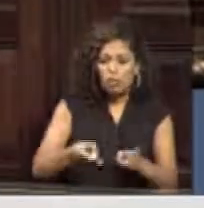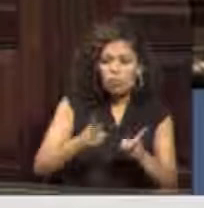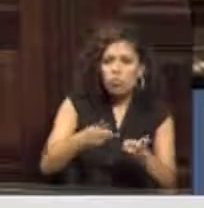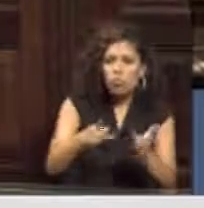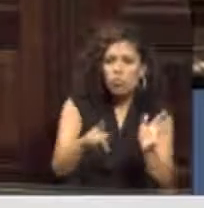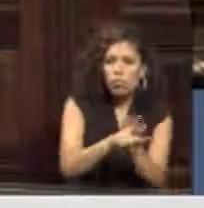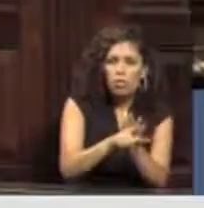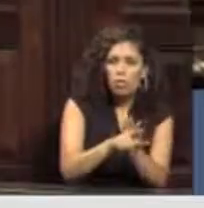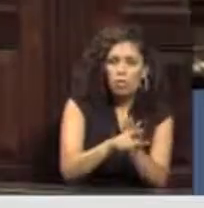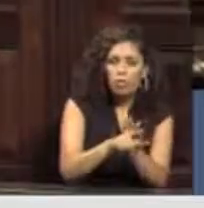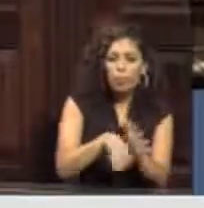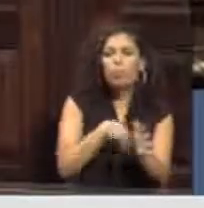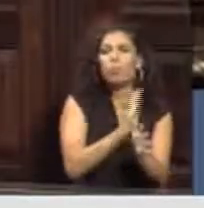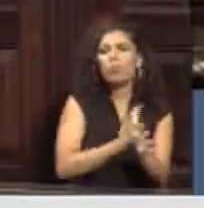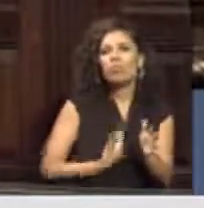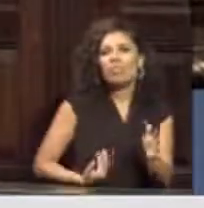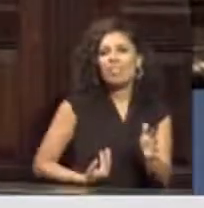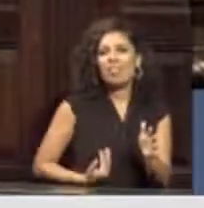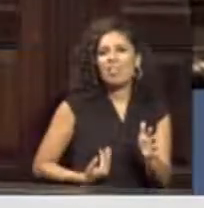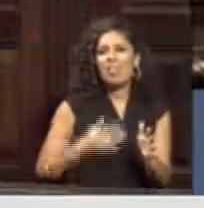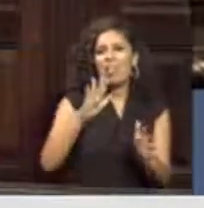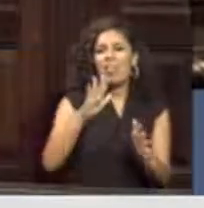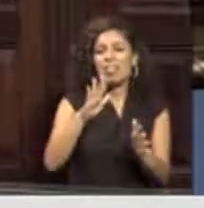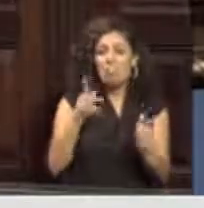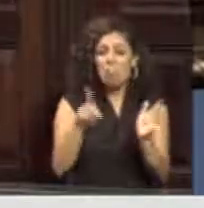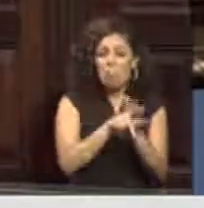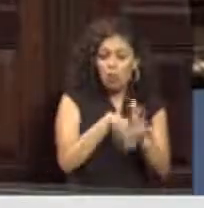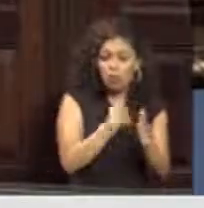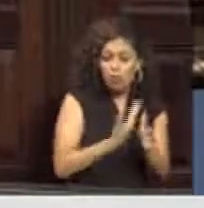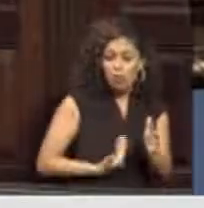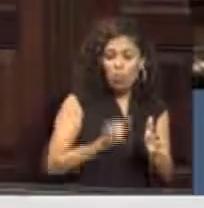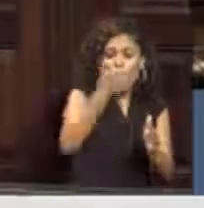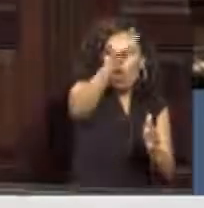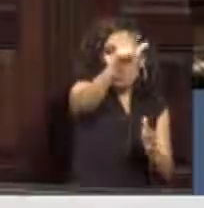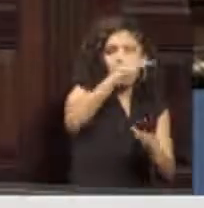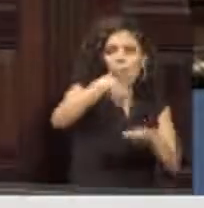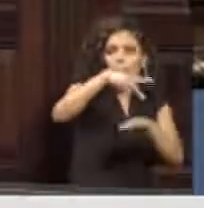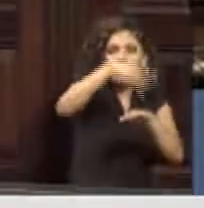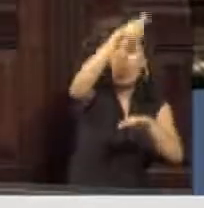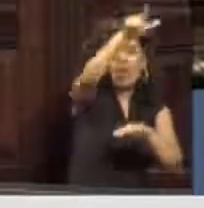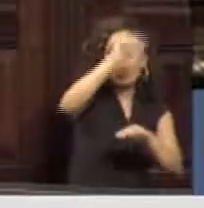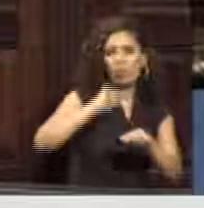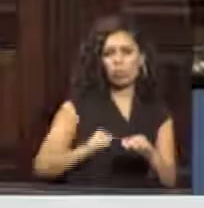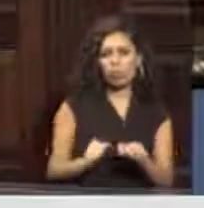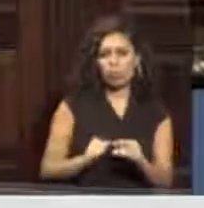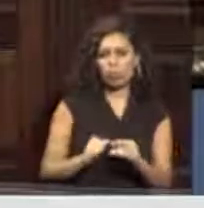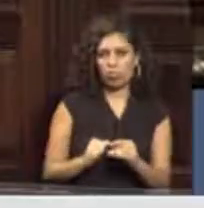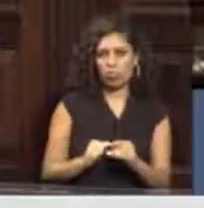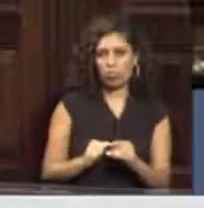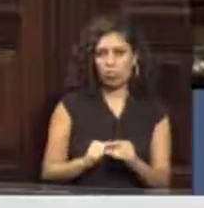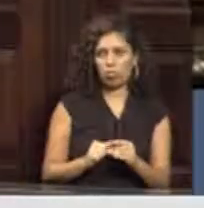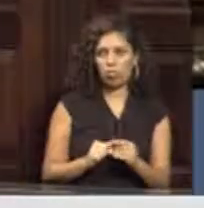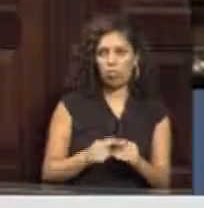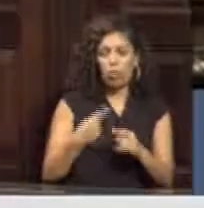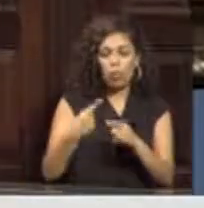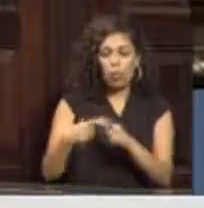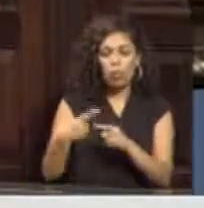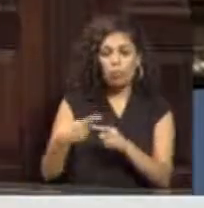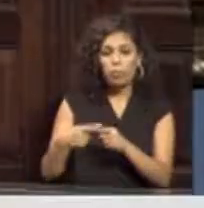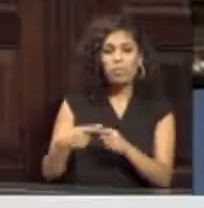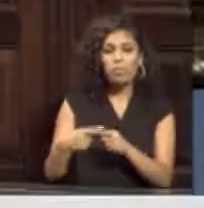brasileira para ser uma estatal chinesa. Porque os empregados de Furnas já estão estudando